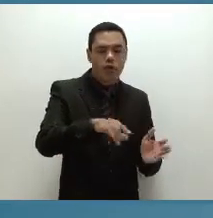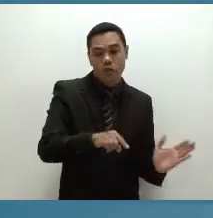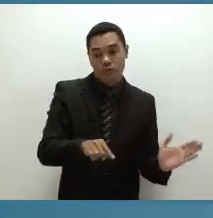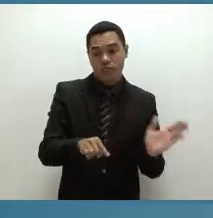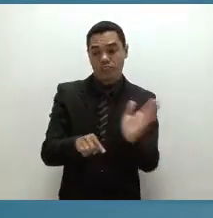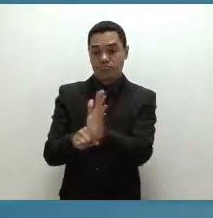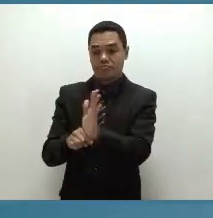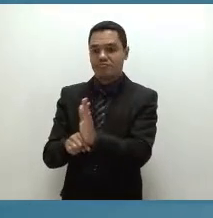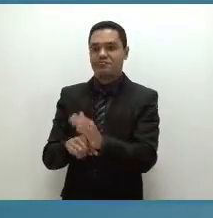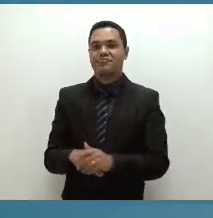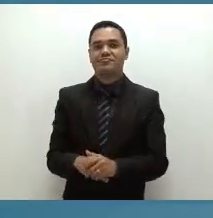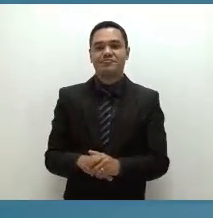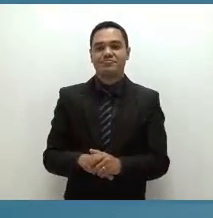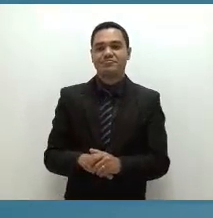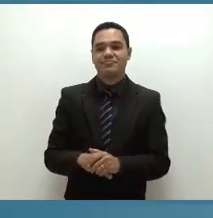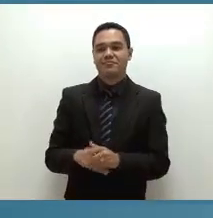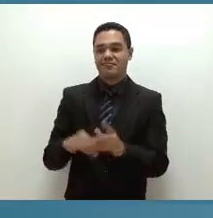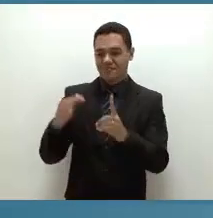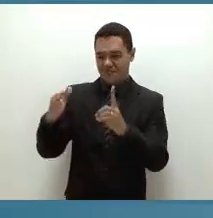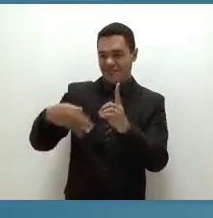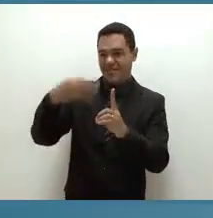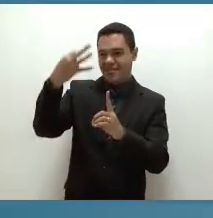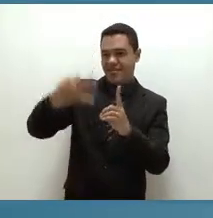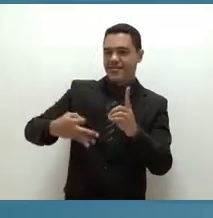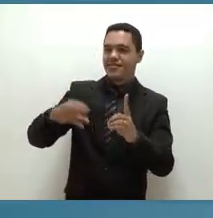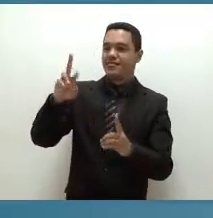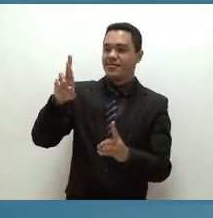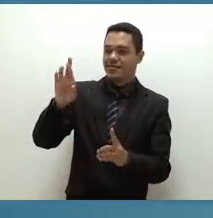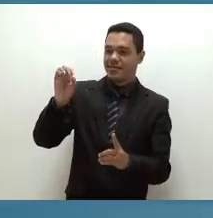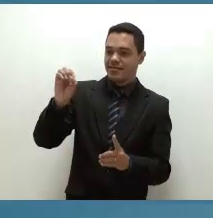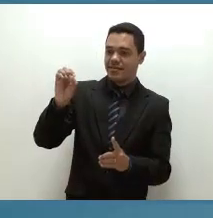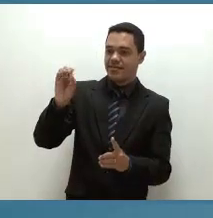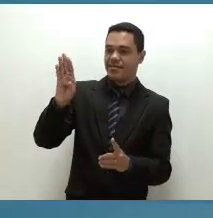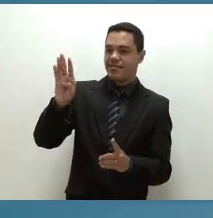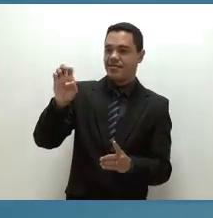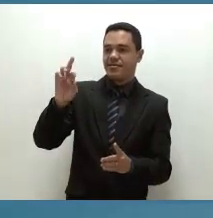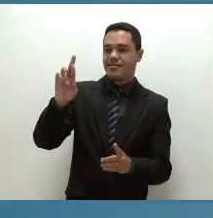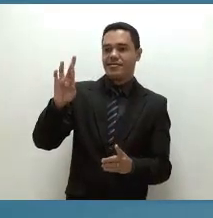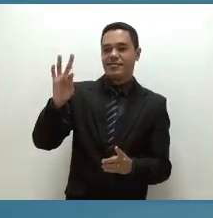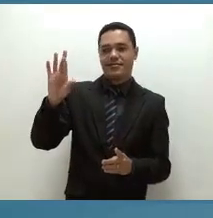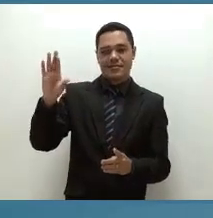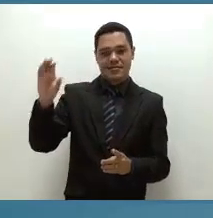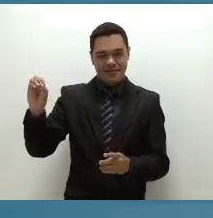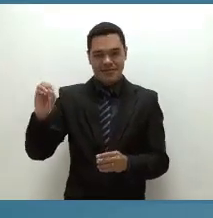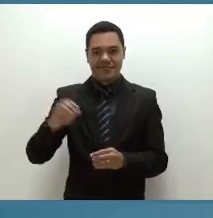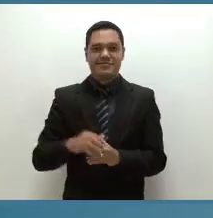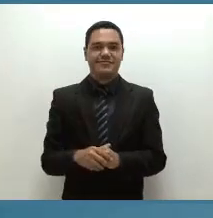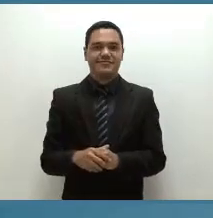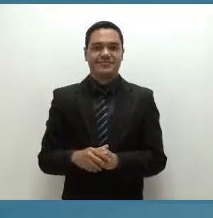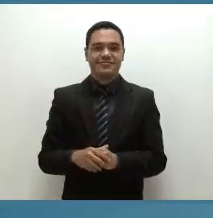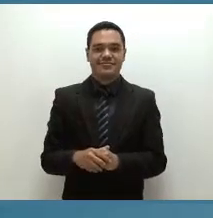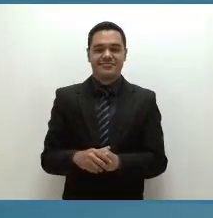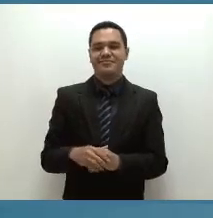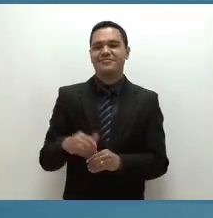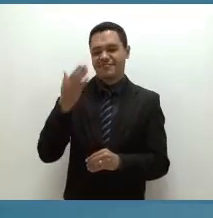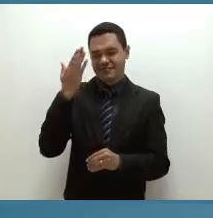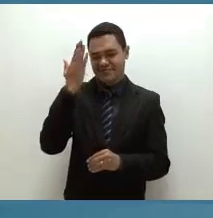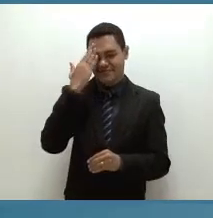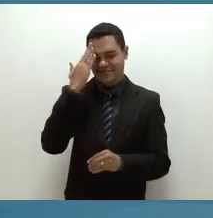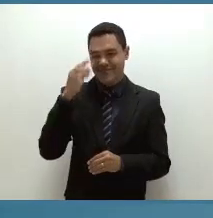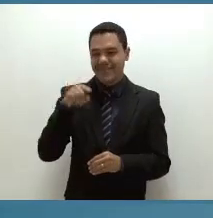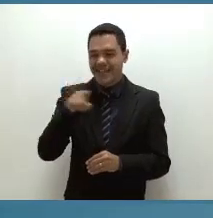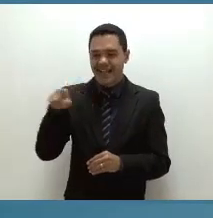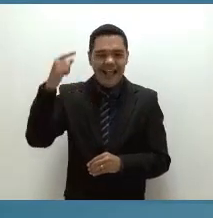Desembargador, eu me consigo em 23. O senhor será o que vai ser aqui também, para a minha